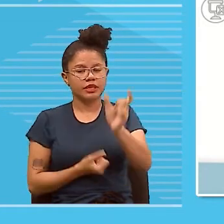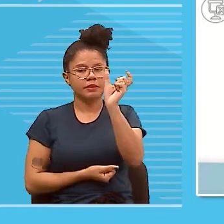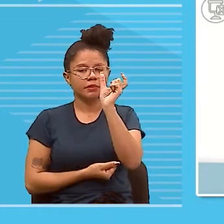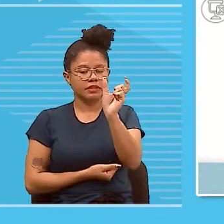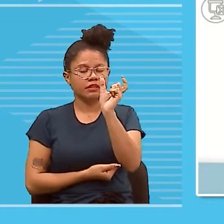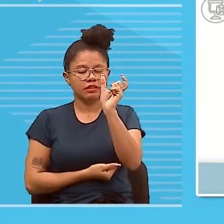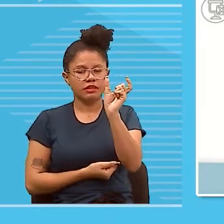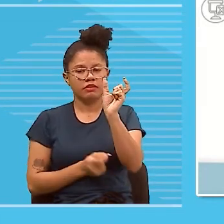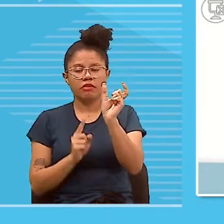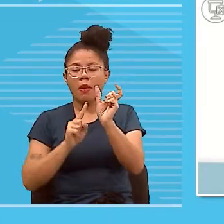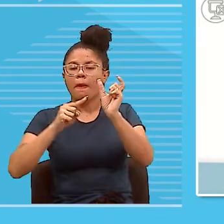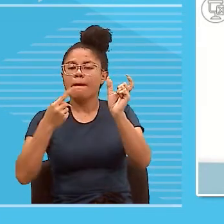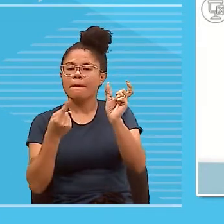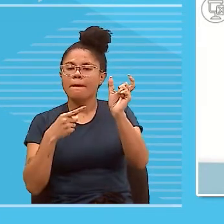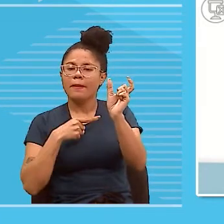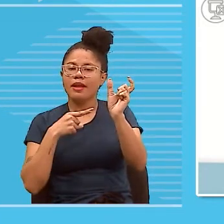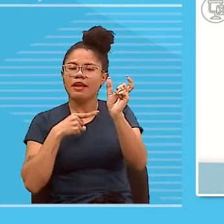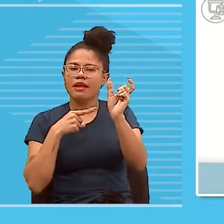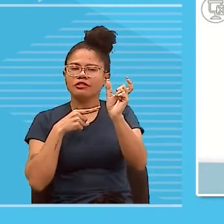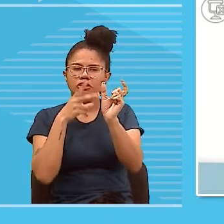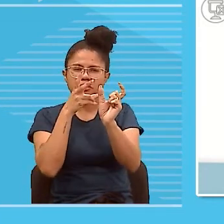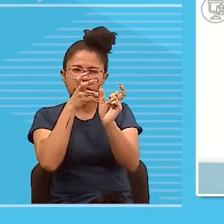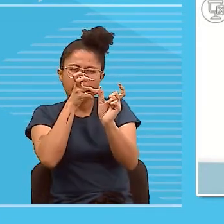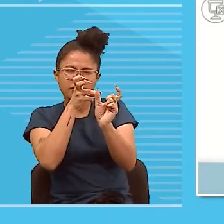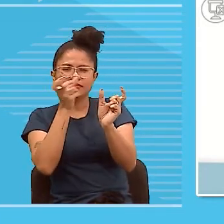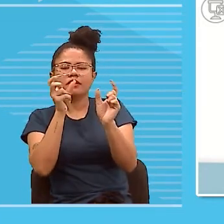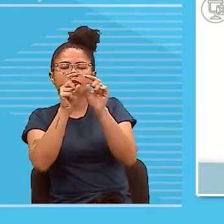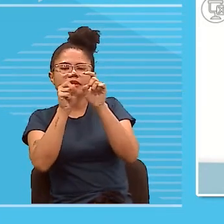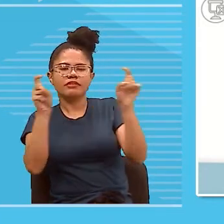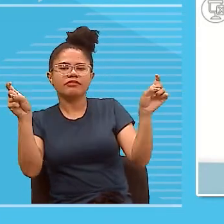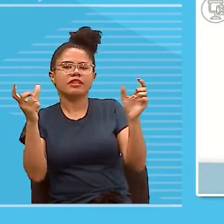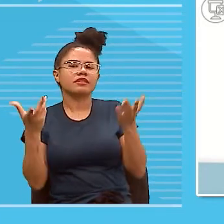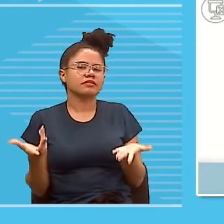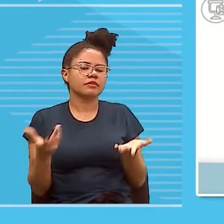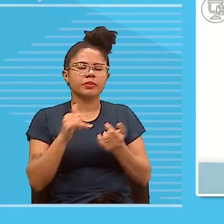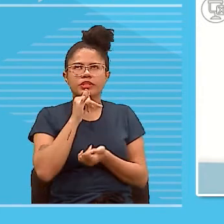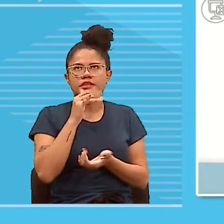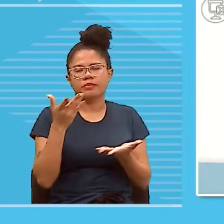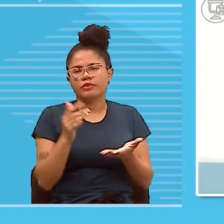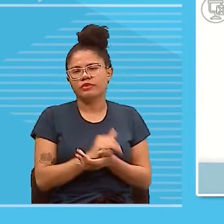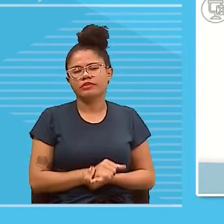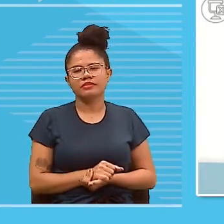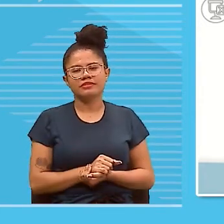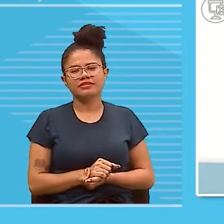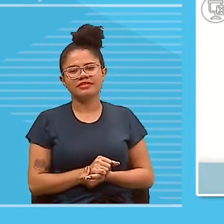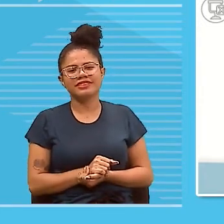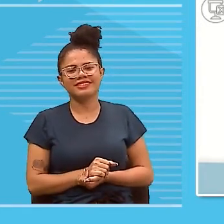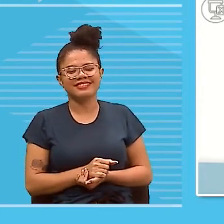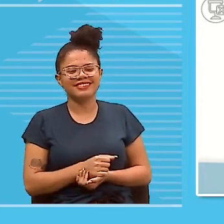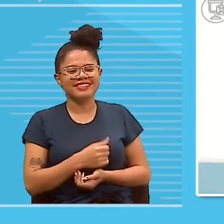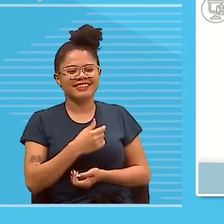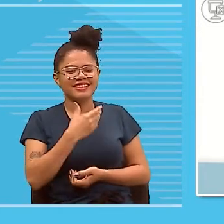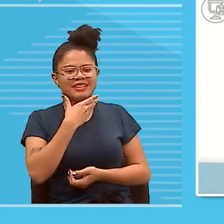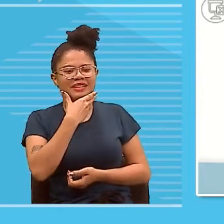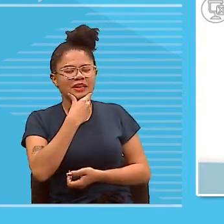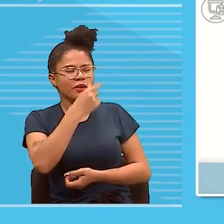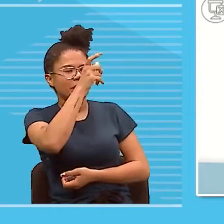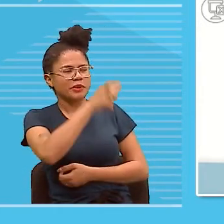mas ela vem subir entendida por exemplo fulano de tal é feio que dói